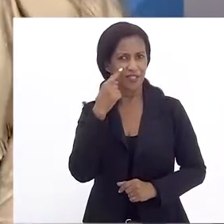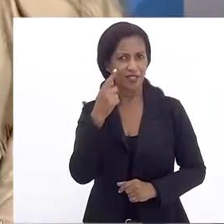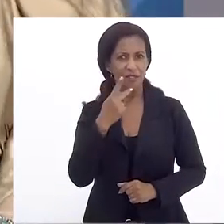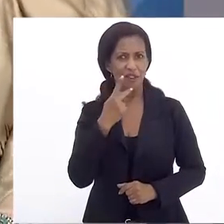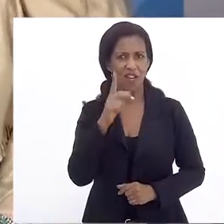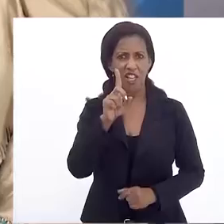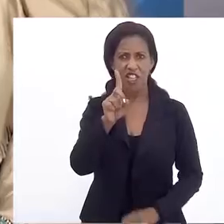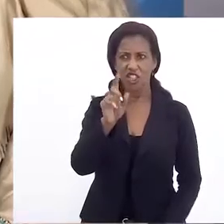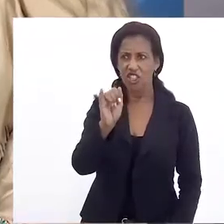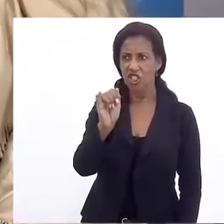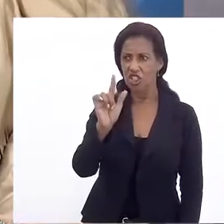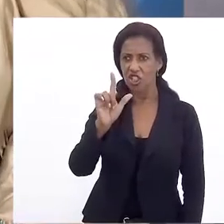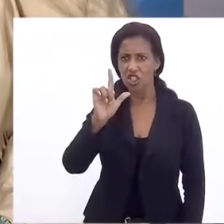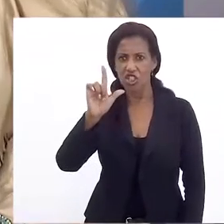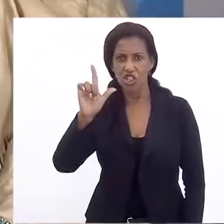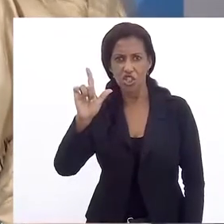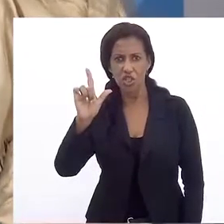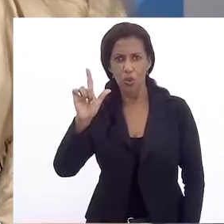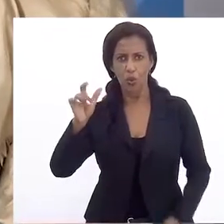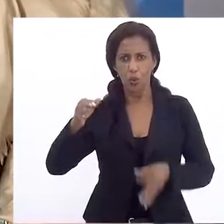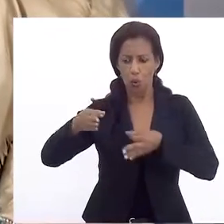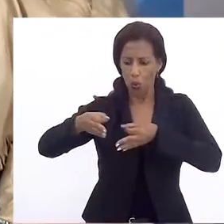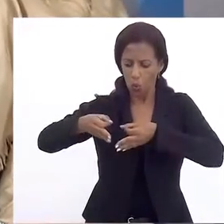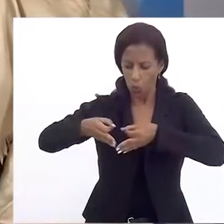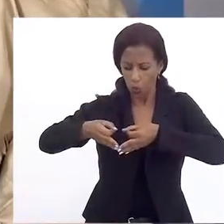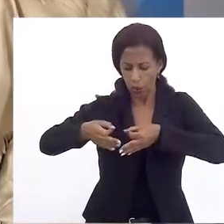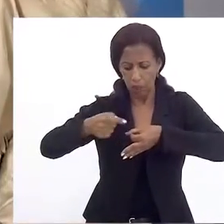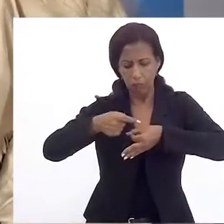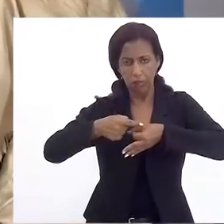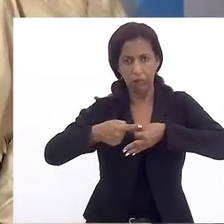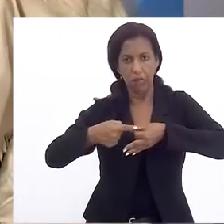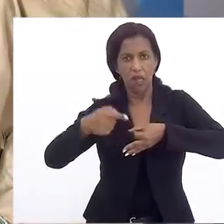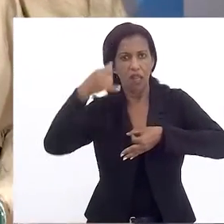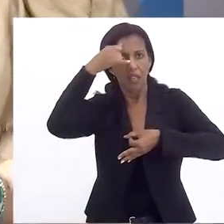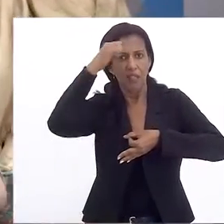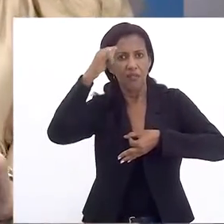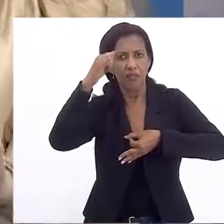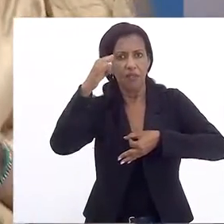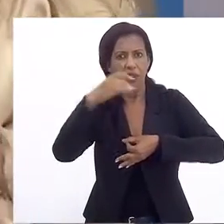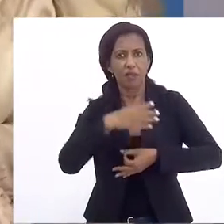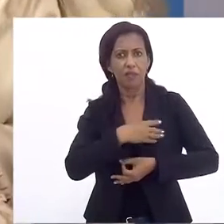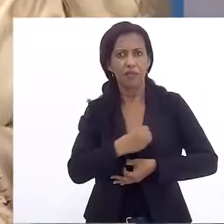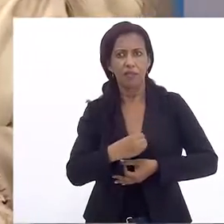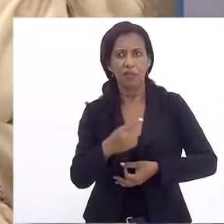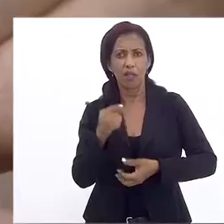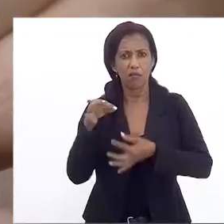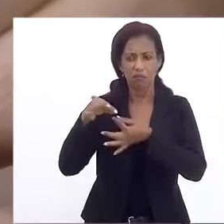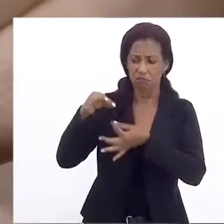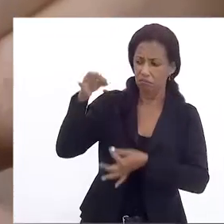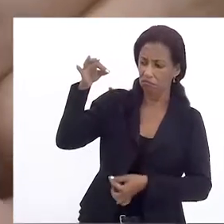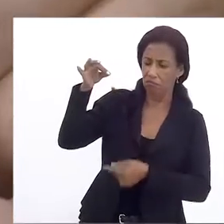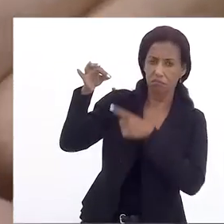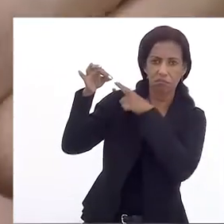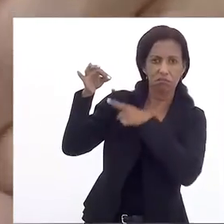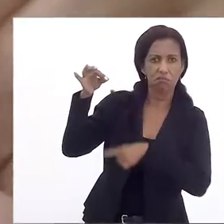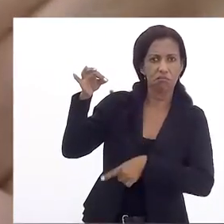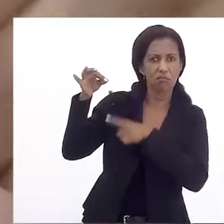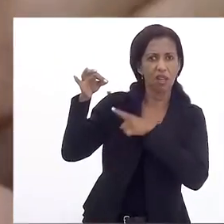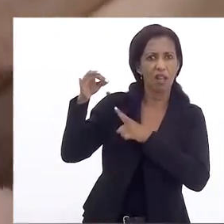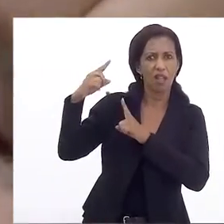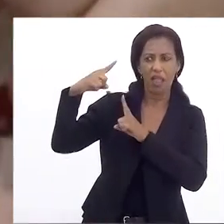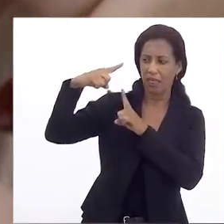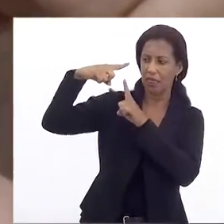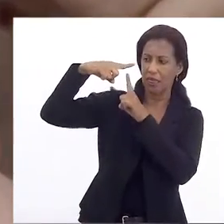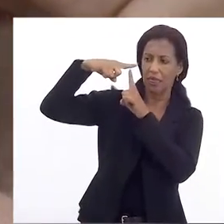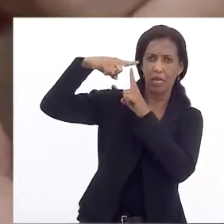Você já ouviu falar em DIU? O dispositivo intrauterino? É essa peça aqui, ó. Bem esse